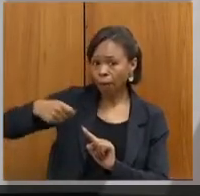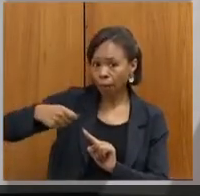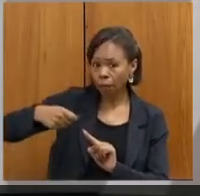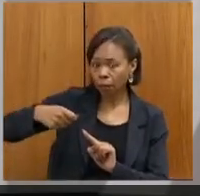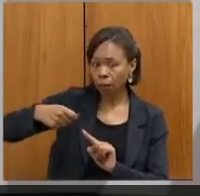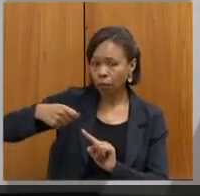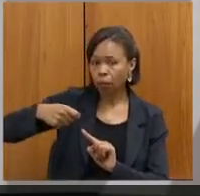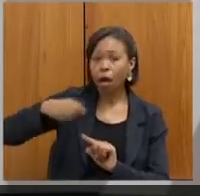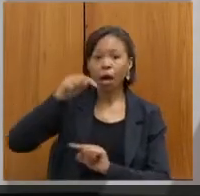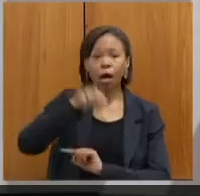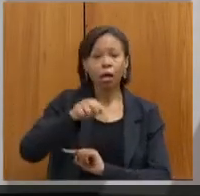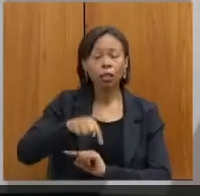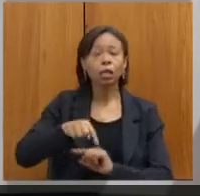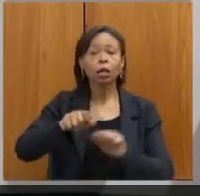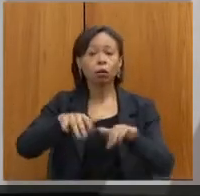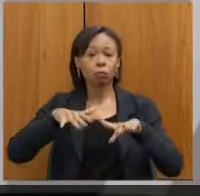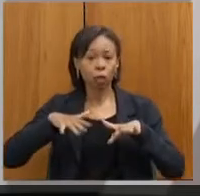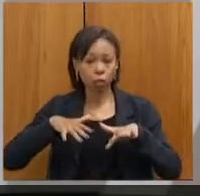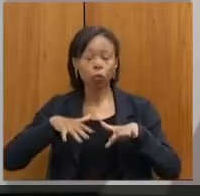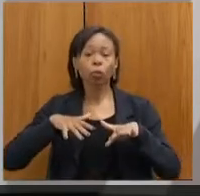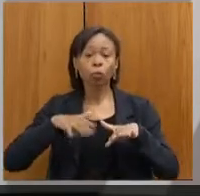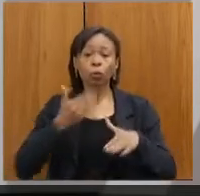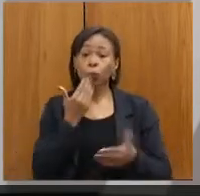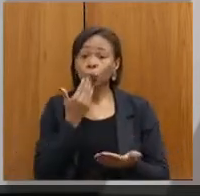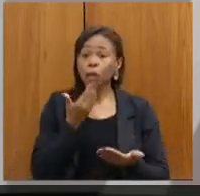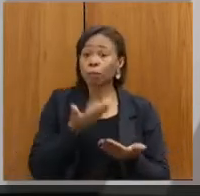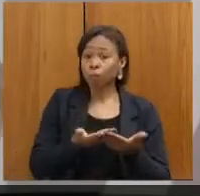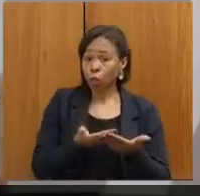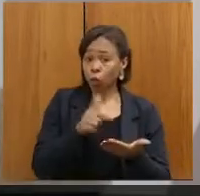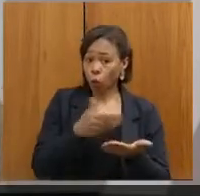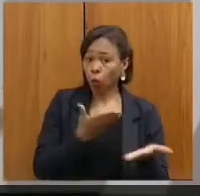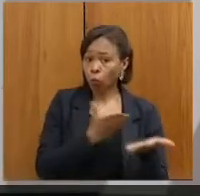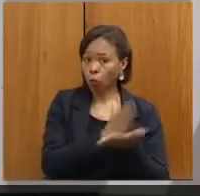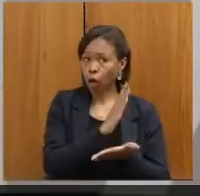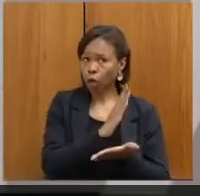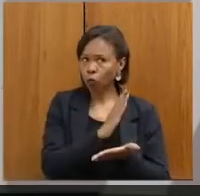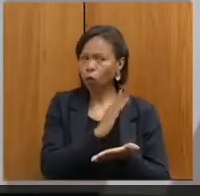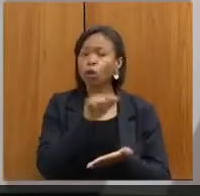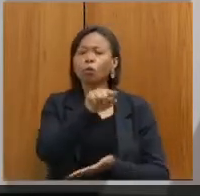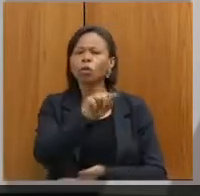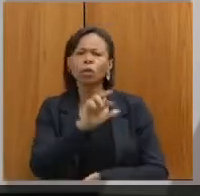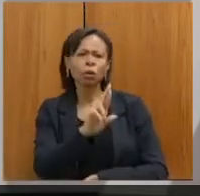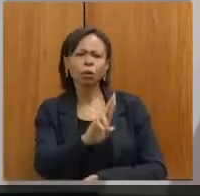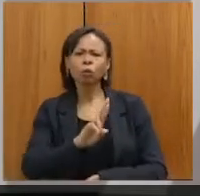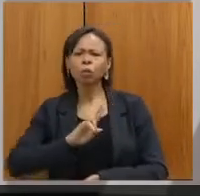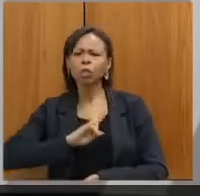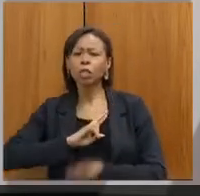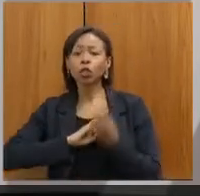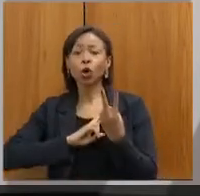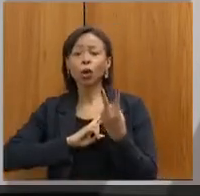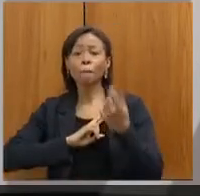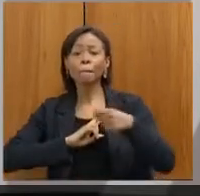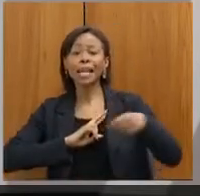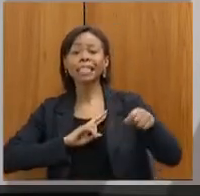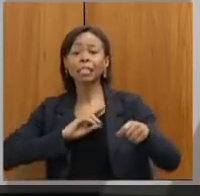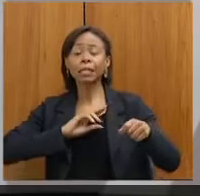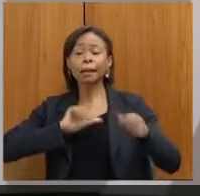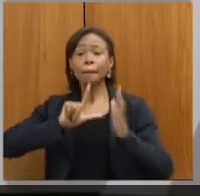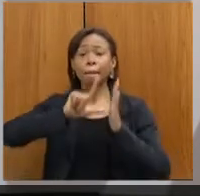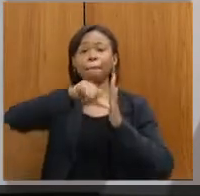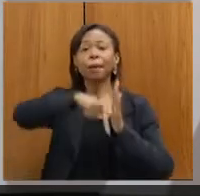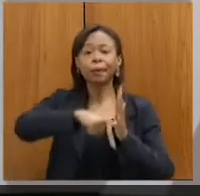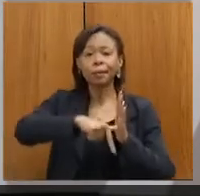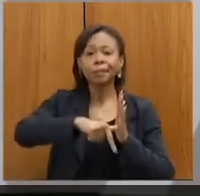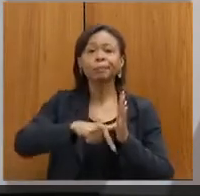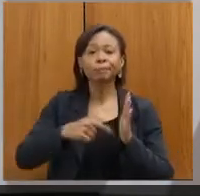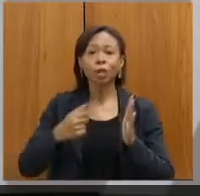dessa audiência requerimento esse que foi respondido vossa excelência dois meses depois Dois de